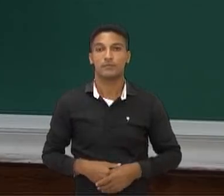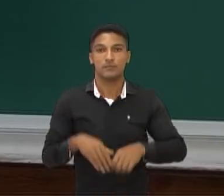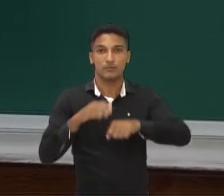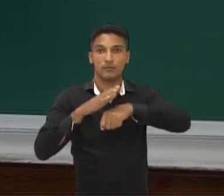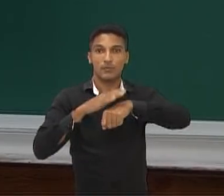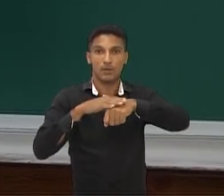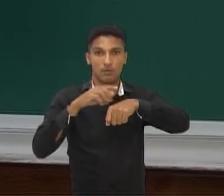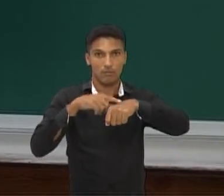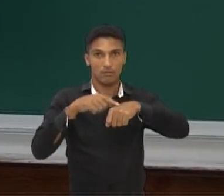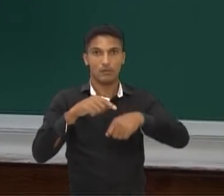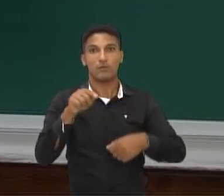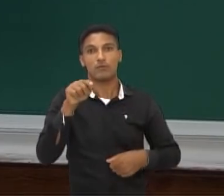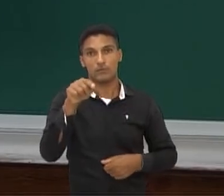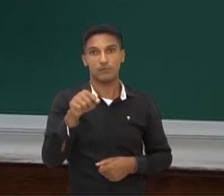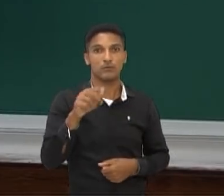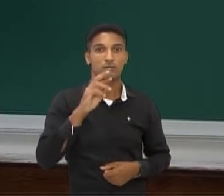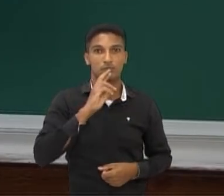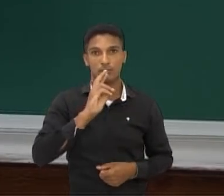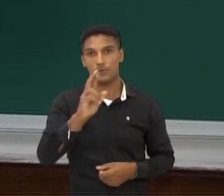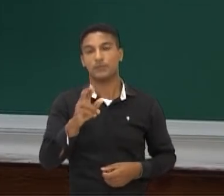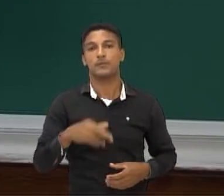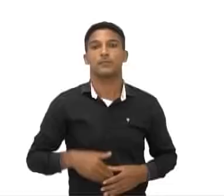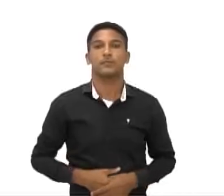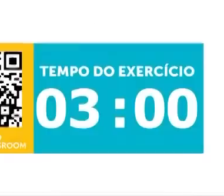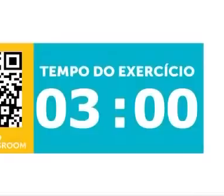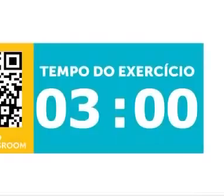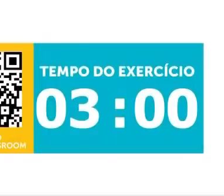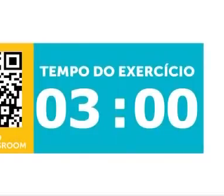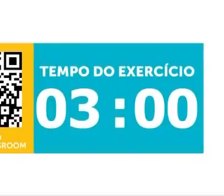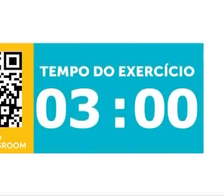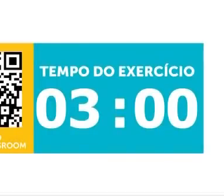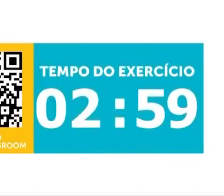tenho certeza que você vai acertar esse exercício.